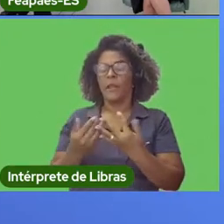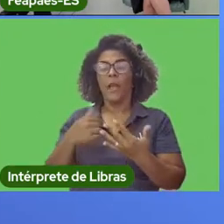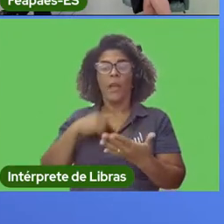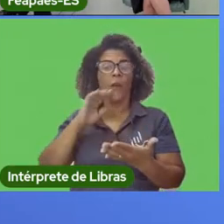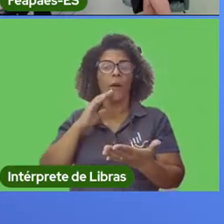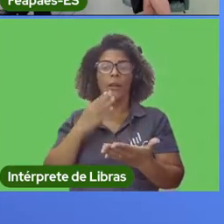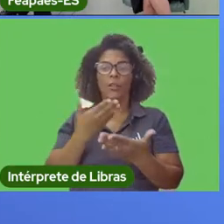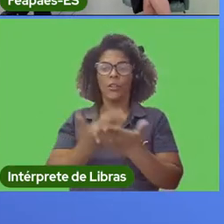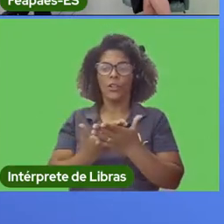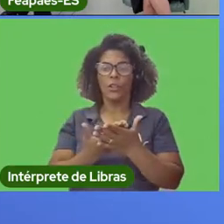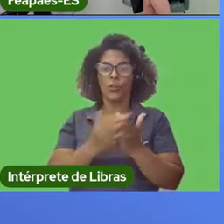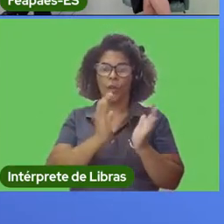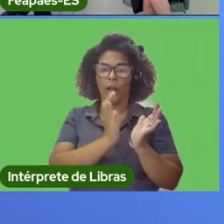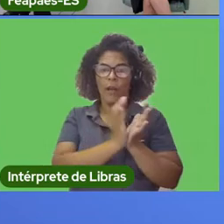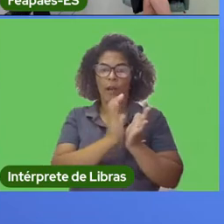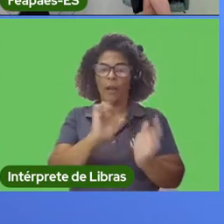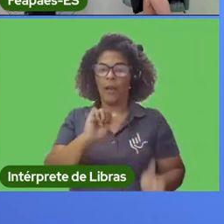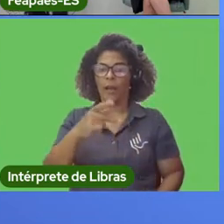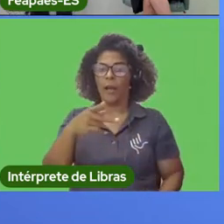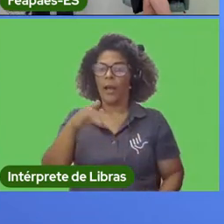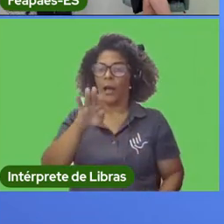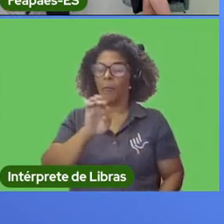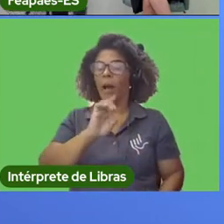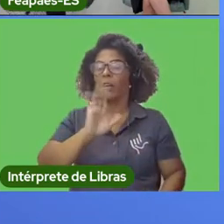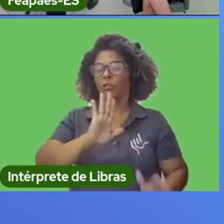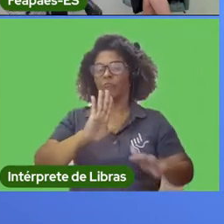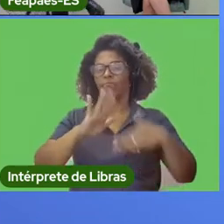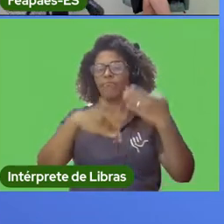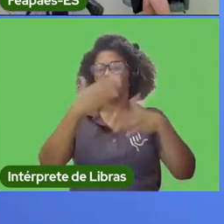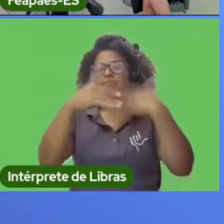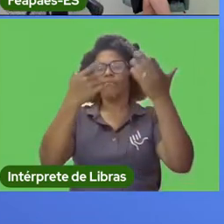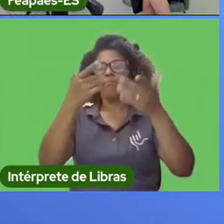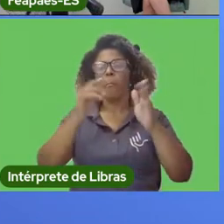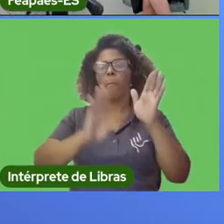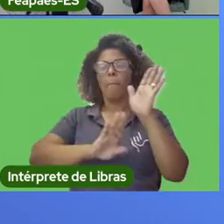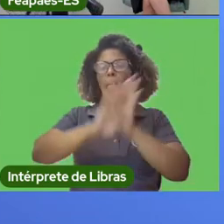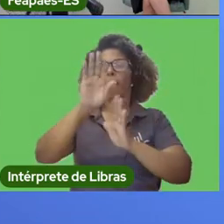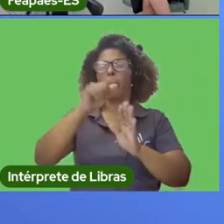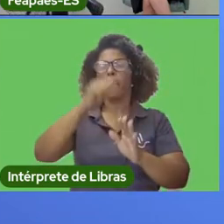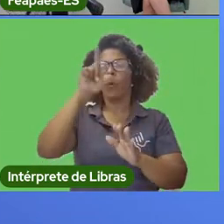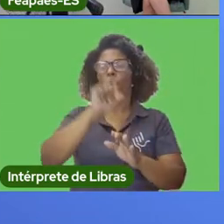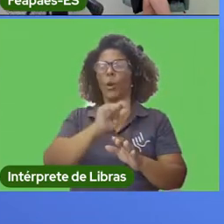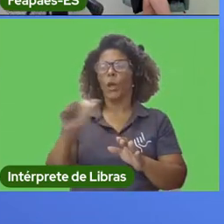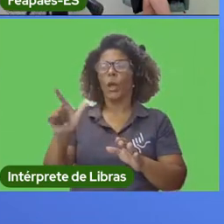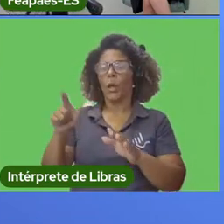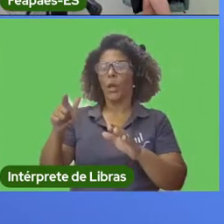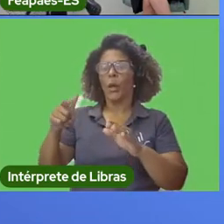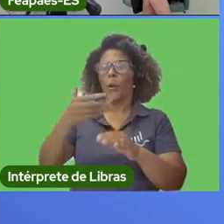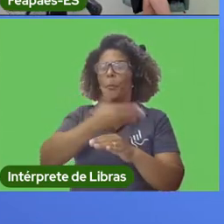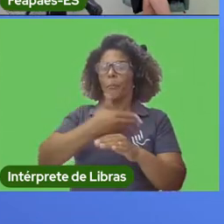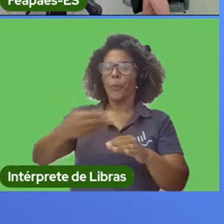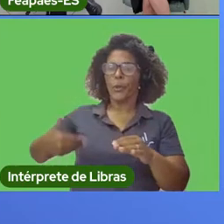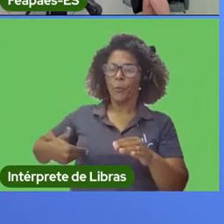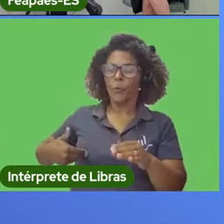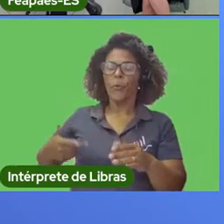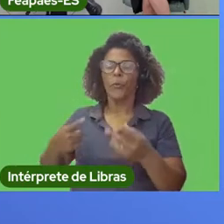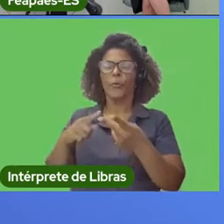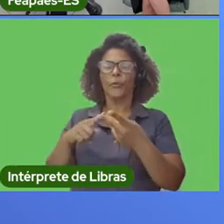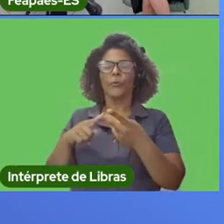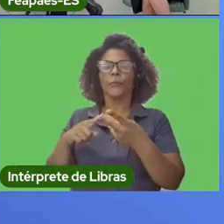bastante avançadas comparadas com outras esferas aí da sociedade, seja do poder público, nesse sentido